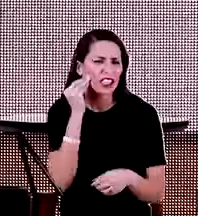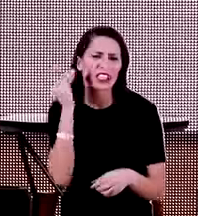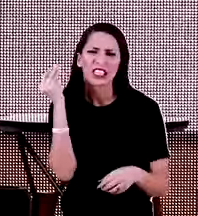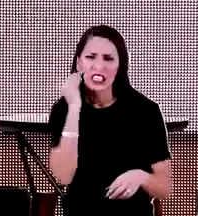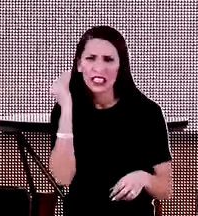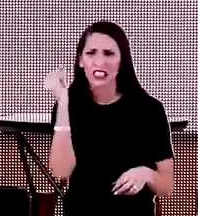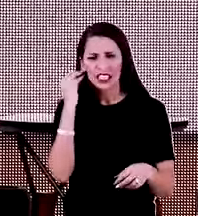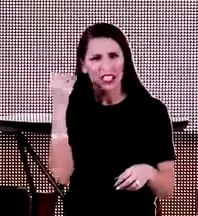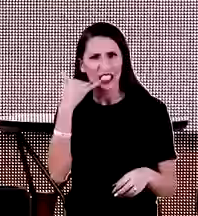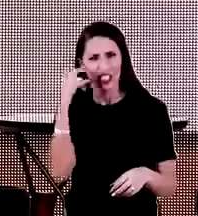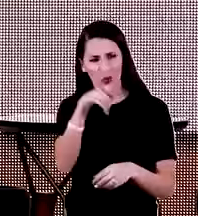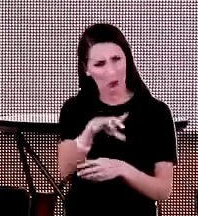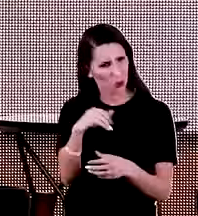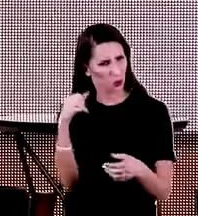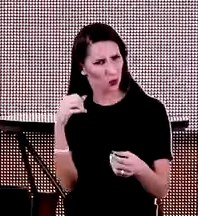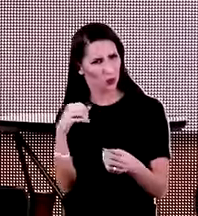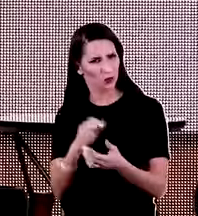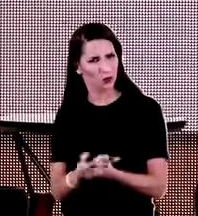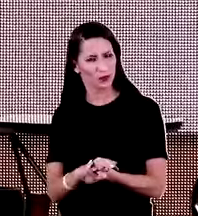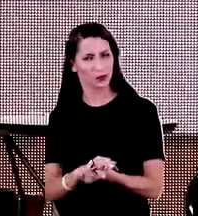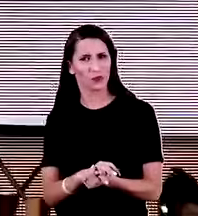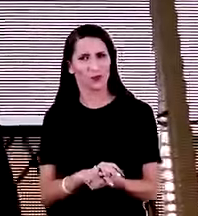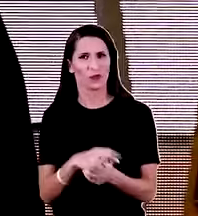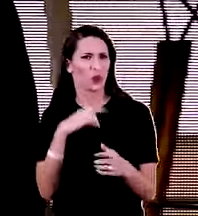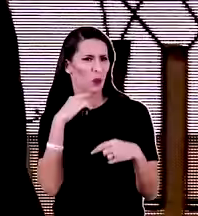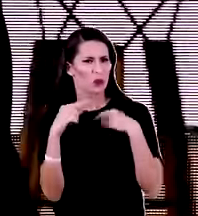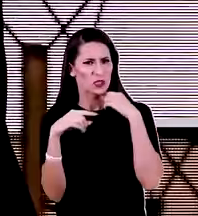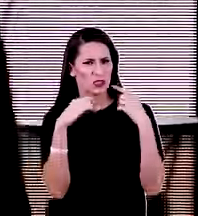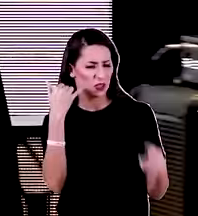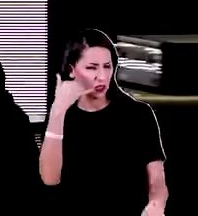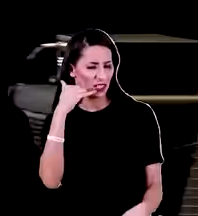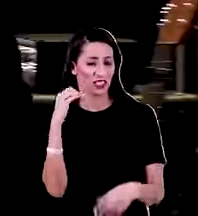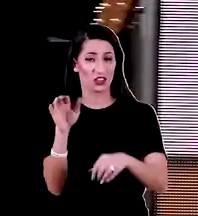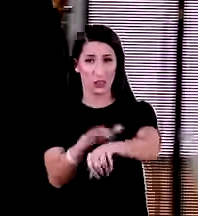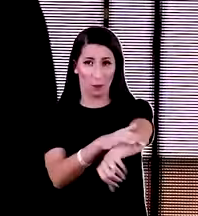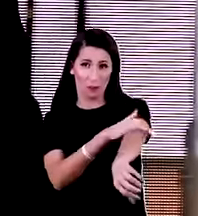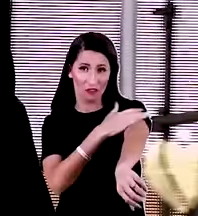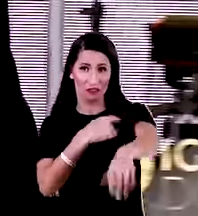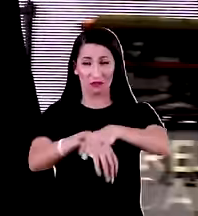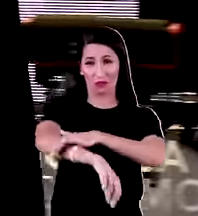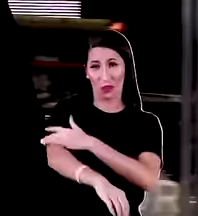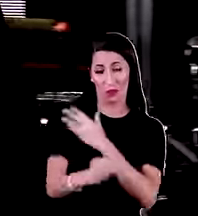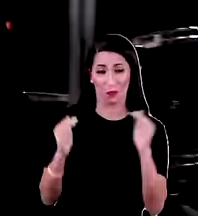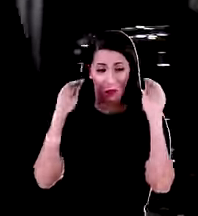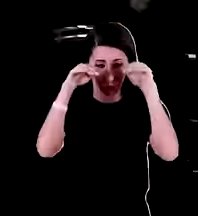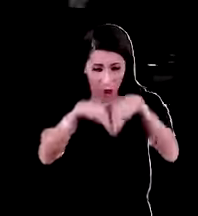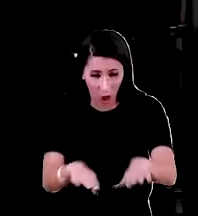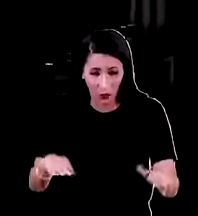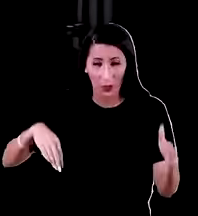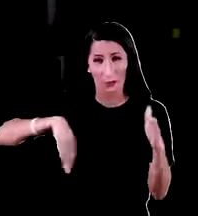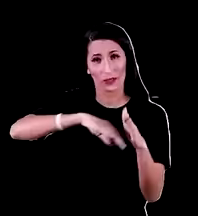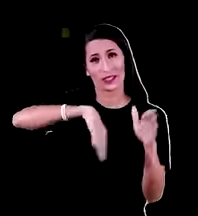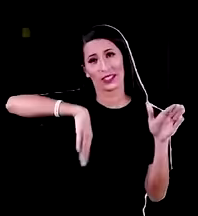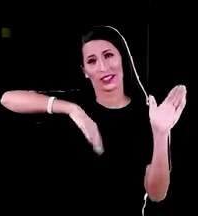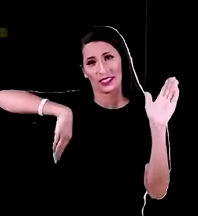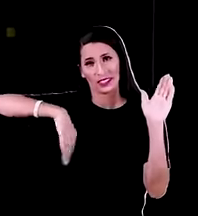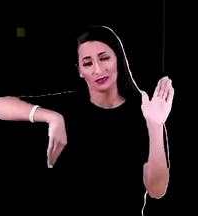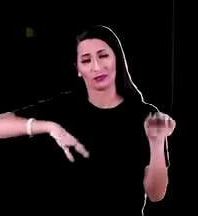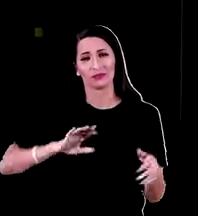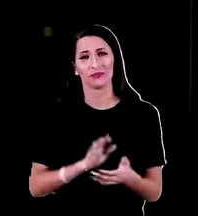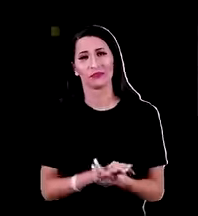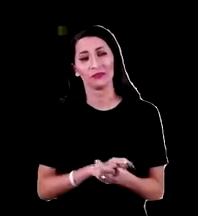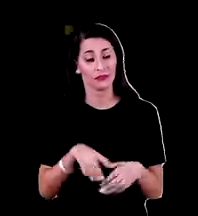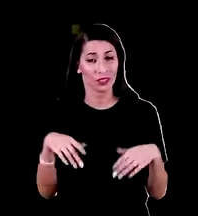Tentei, mas tu não atendeu. Já tá assim, ó, passando bronzeador com biquíni pra dar um tibum na tua piscina. É ou não é, gente? E sabe o que é